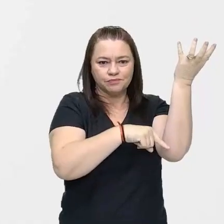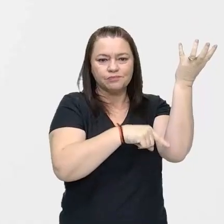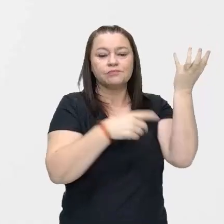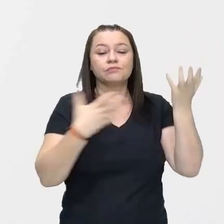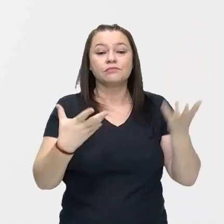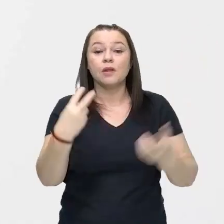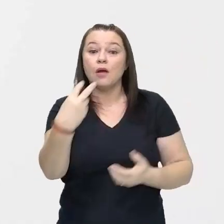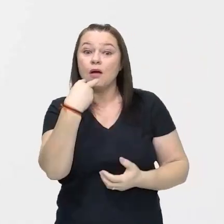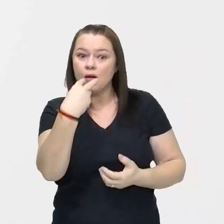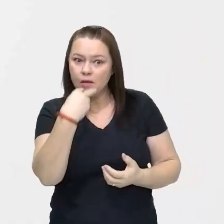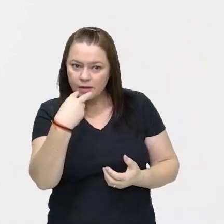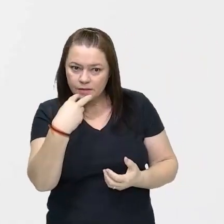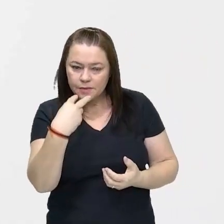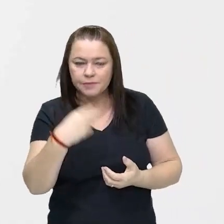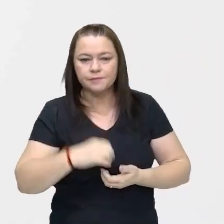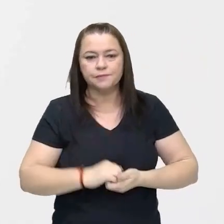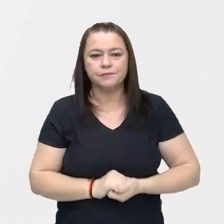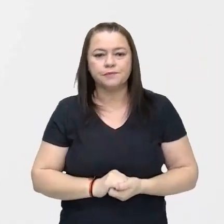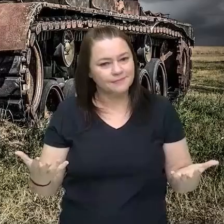aqui para mim.